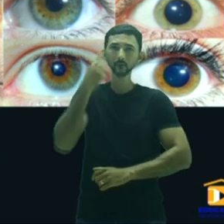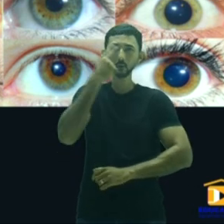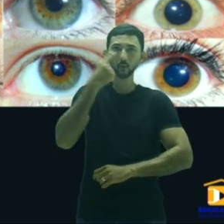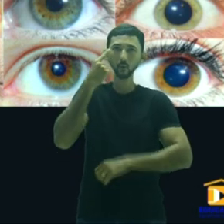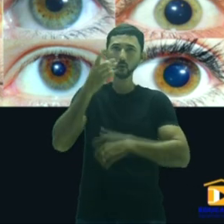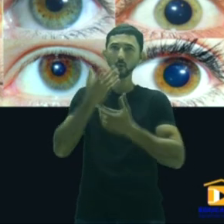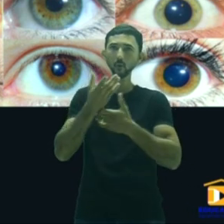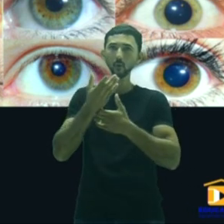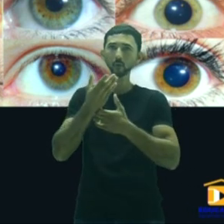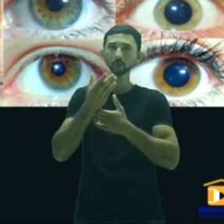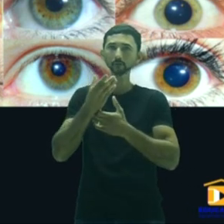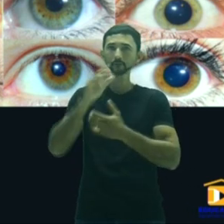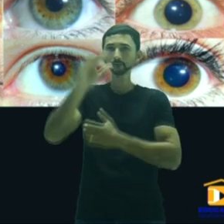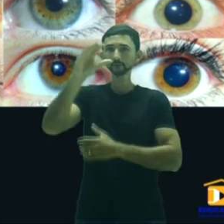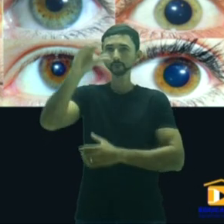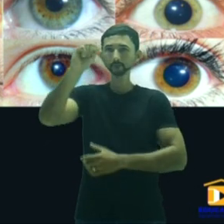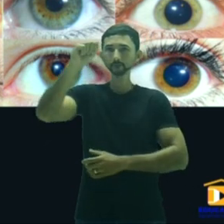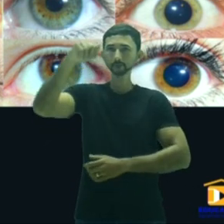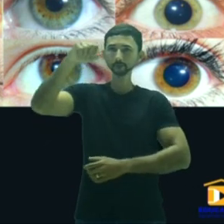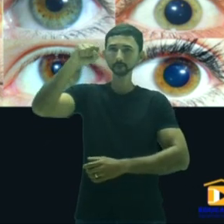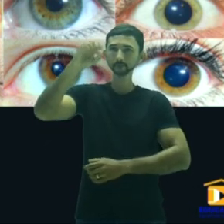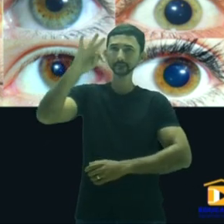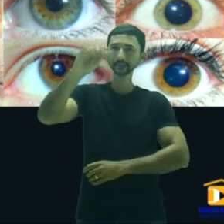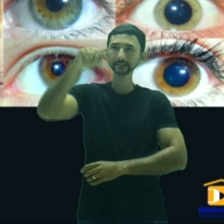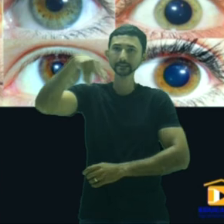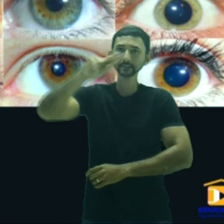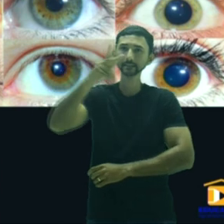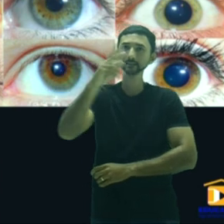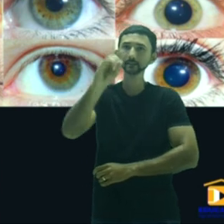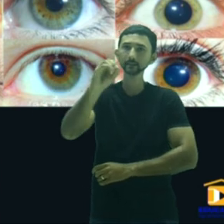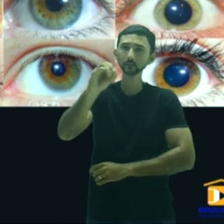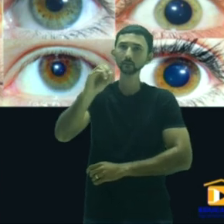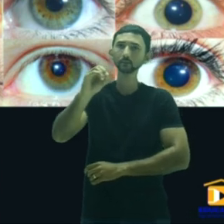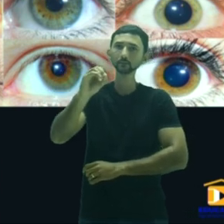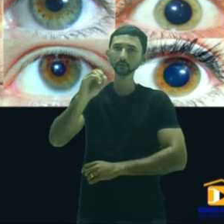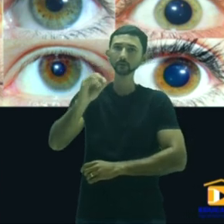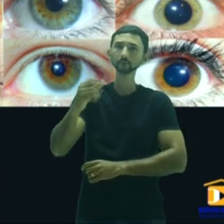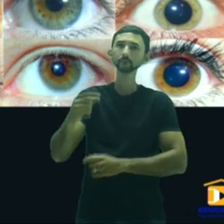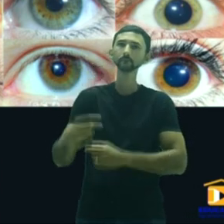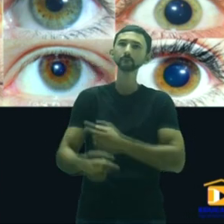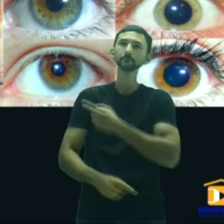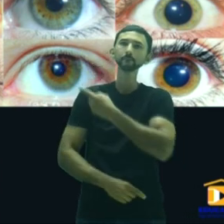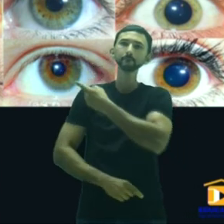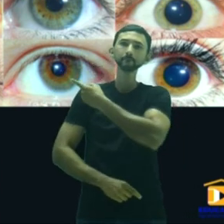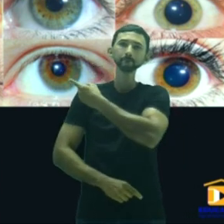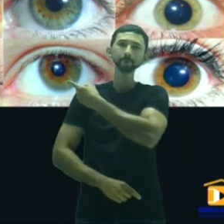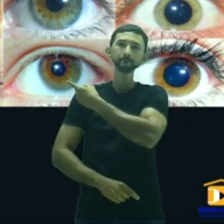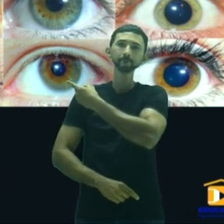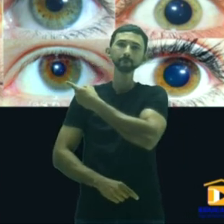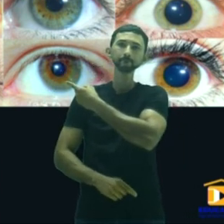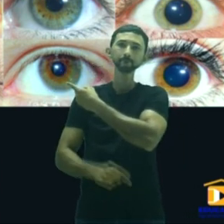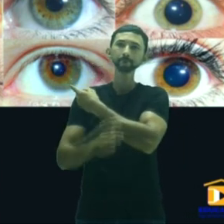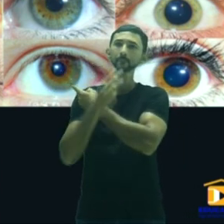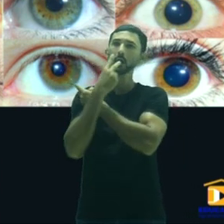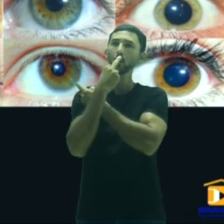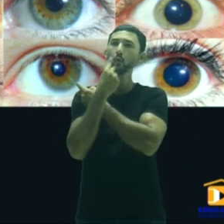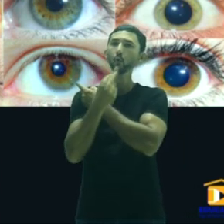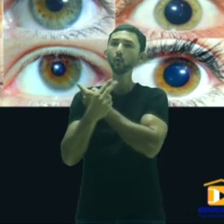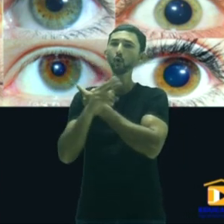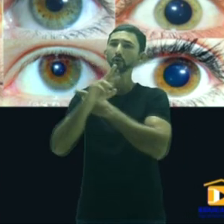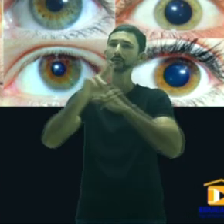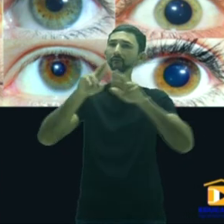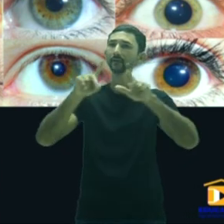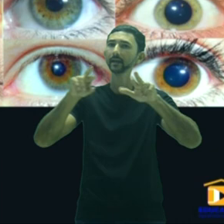castanhos. Ah, aqui não há produção de melanina. Ah, você já está vendo outras pigmentações.